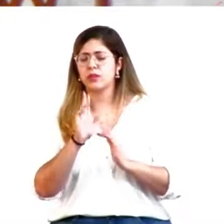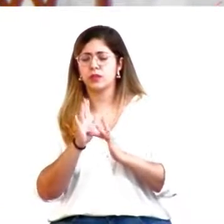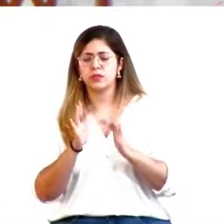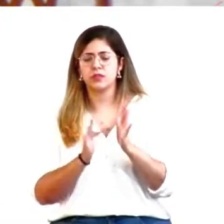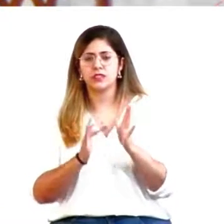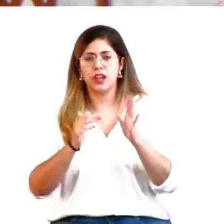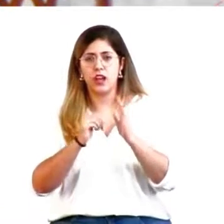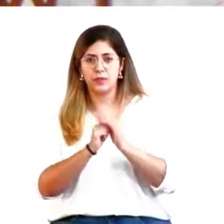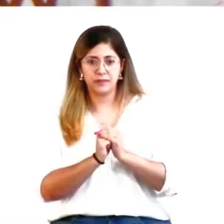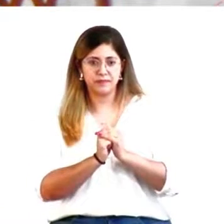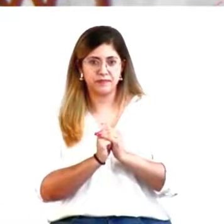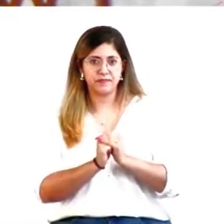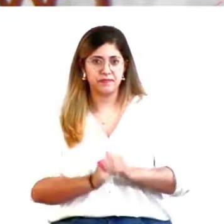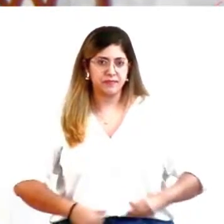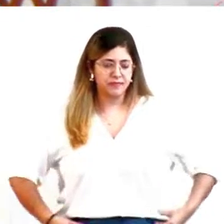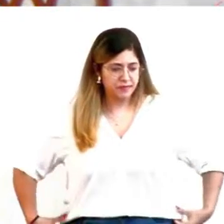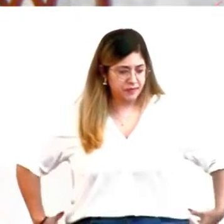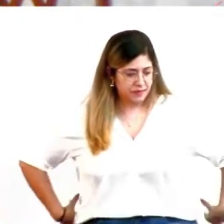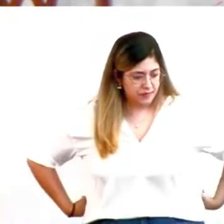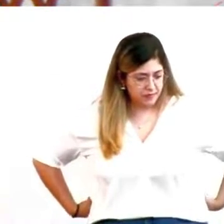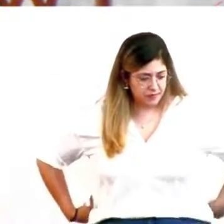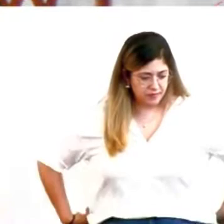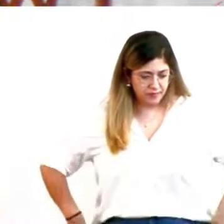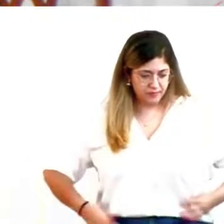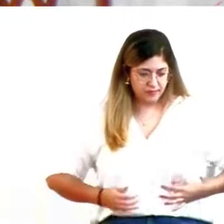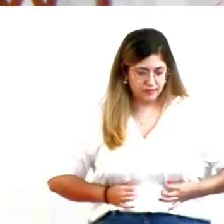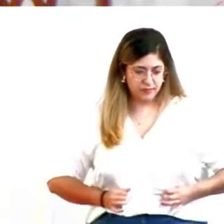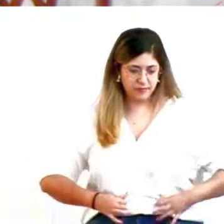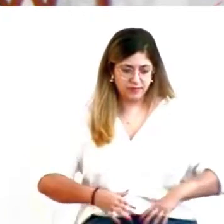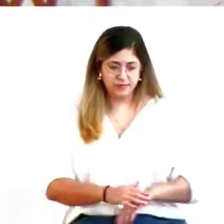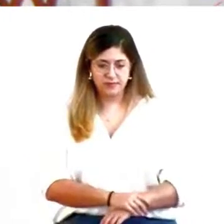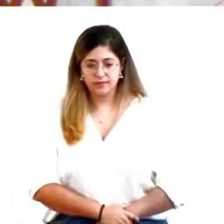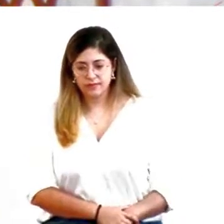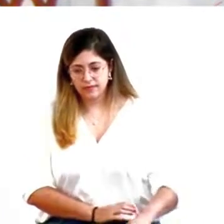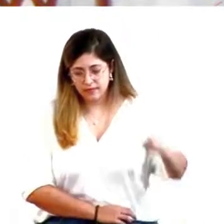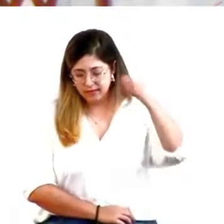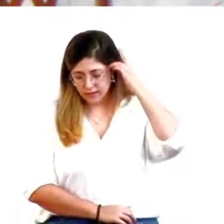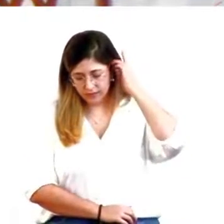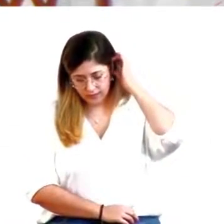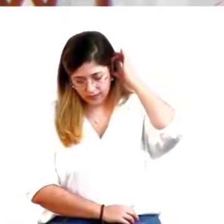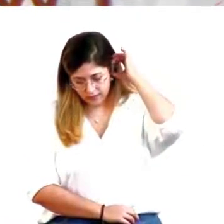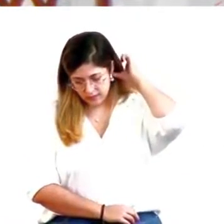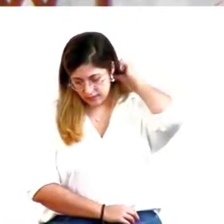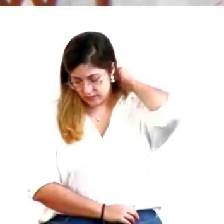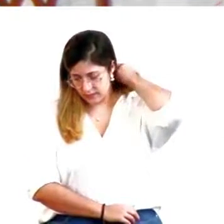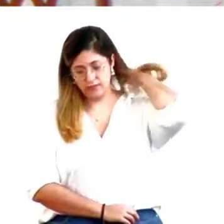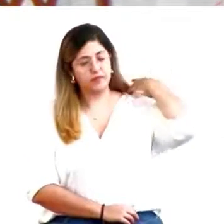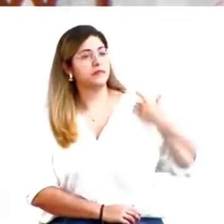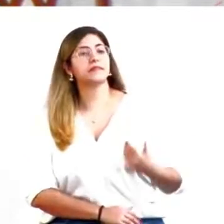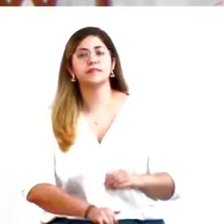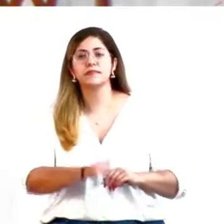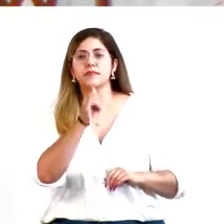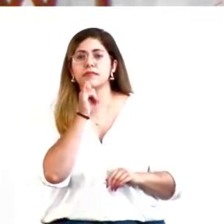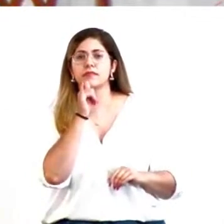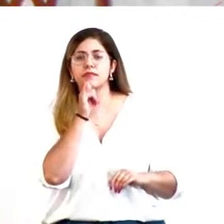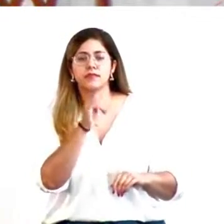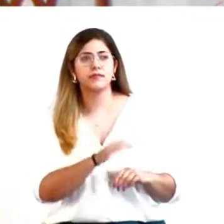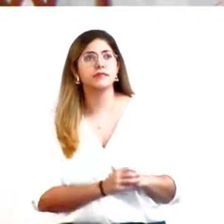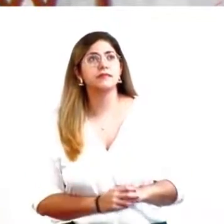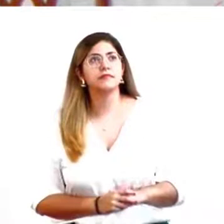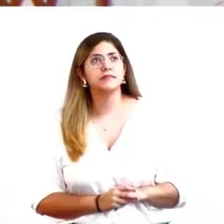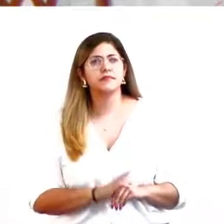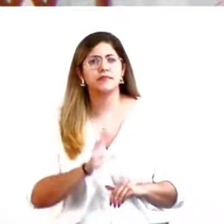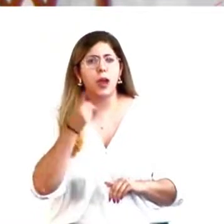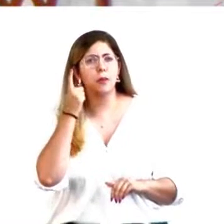Jesus. Amém. Queridos, eu não sei se já pararam para pensar, mas